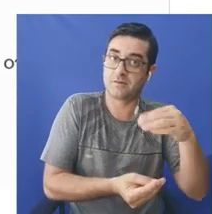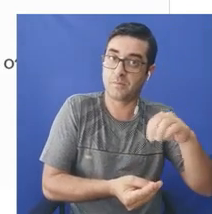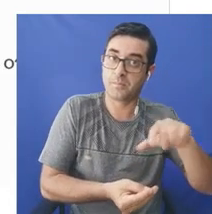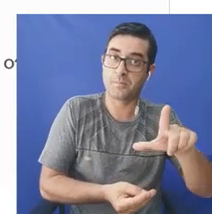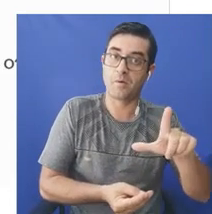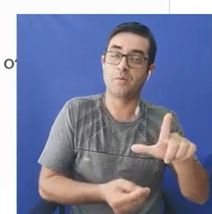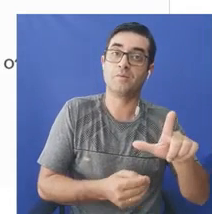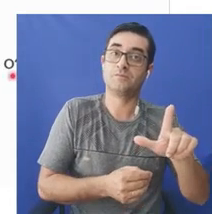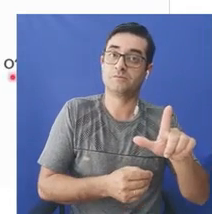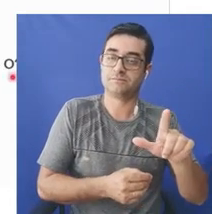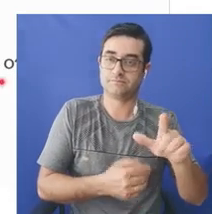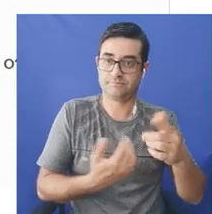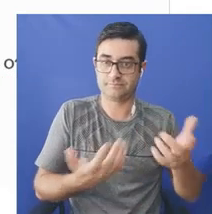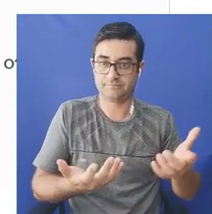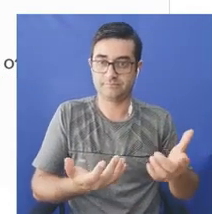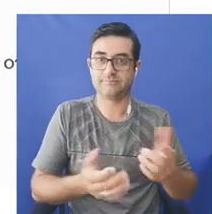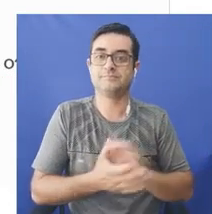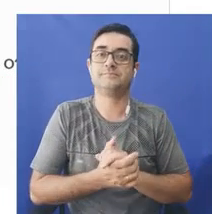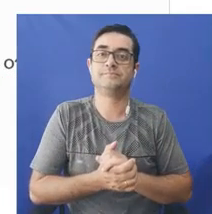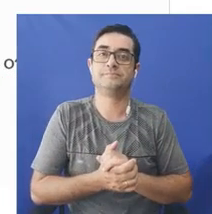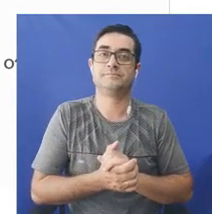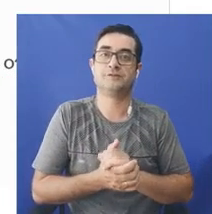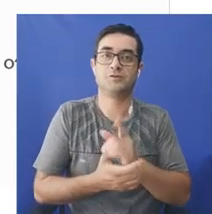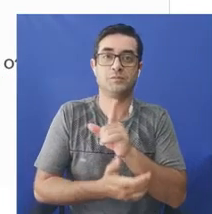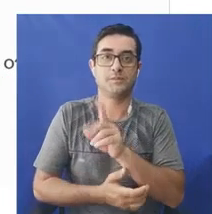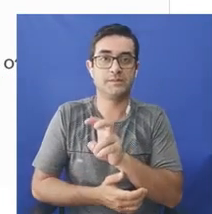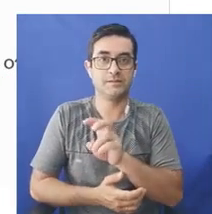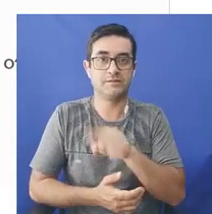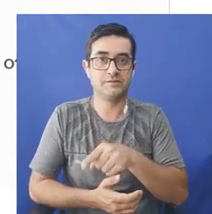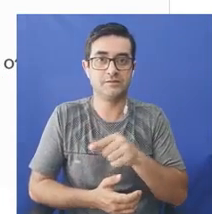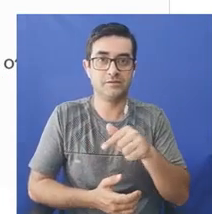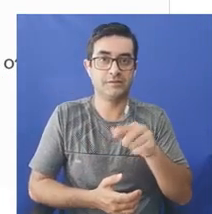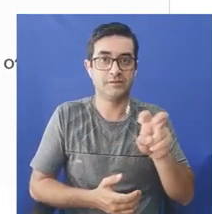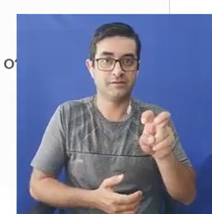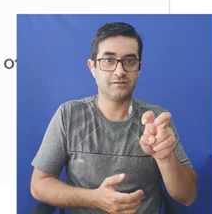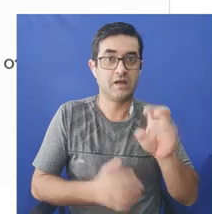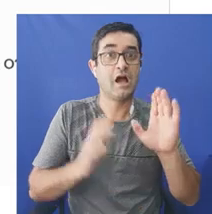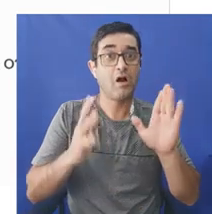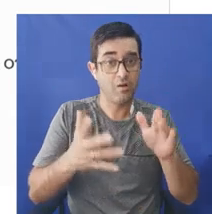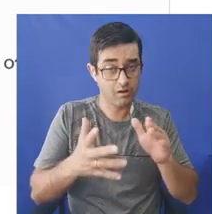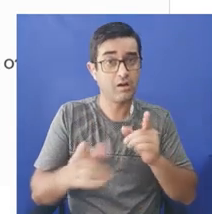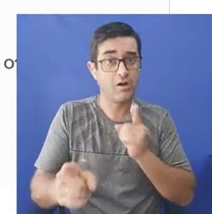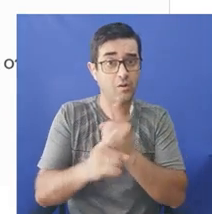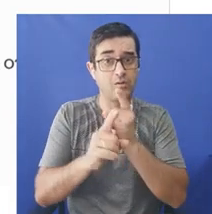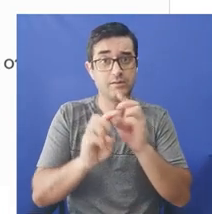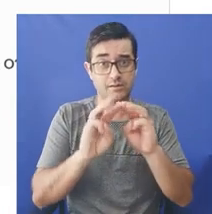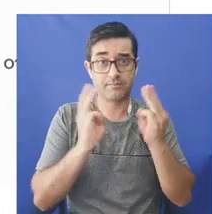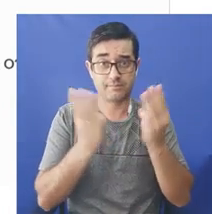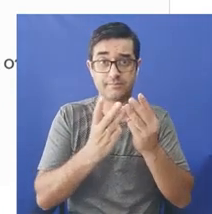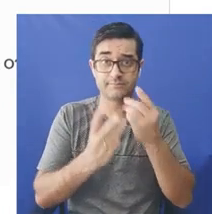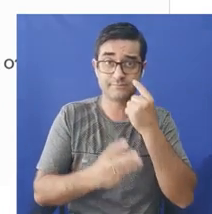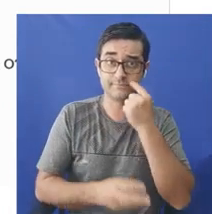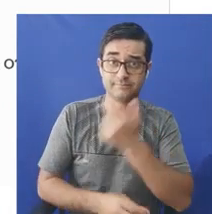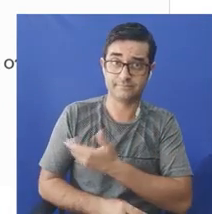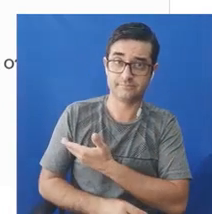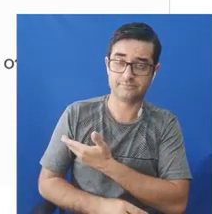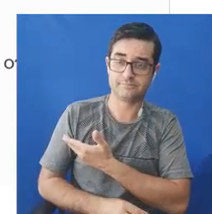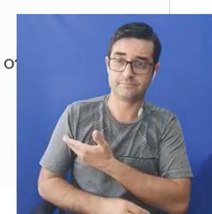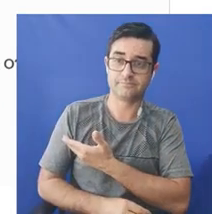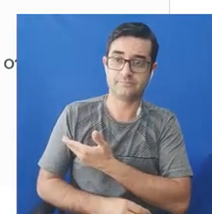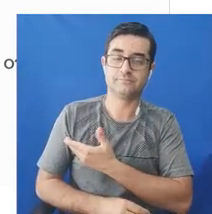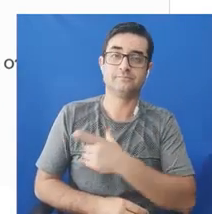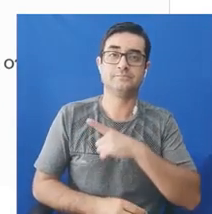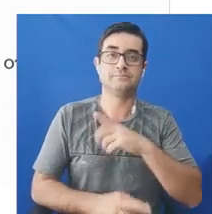número de mols que eu quero, 15,75. Eu tenho os dois números, eu consigo chegar na massa. Então tá aqui, ó.